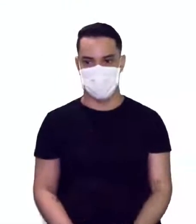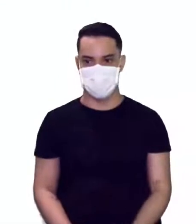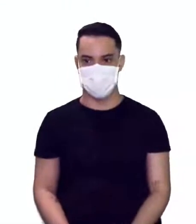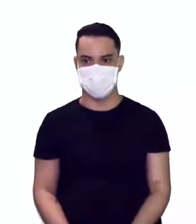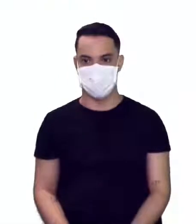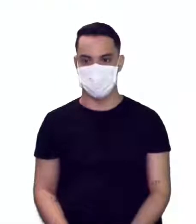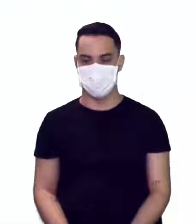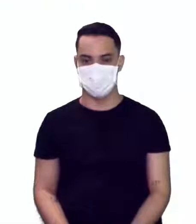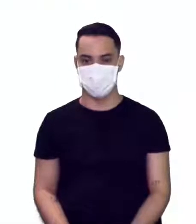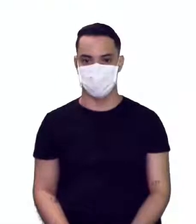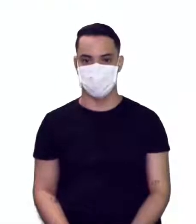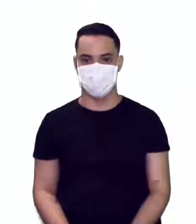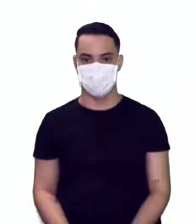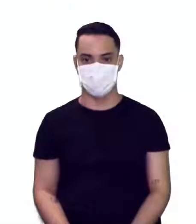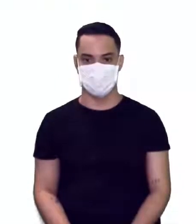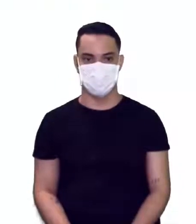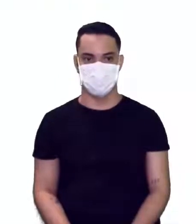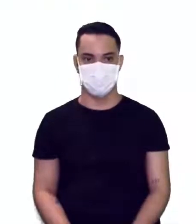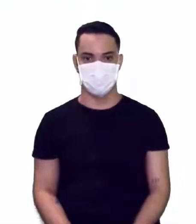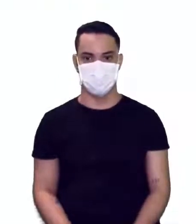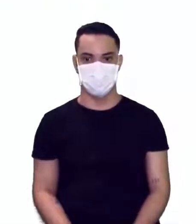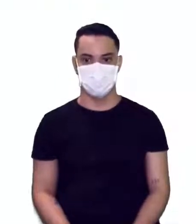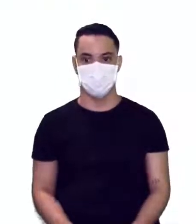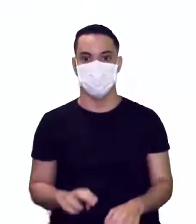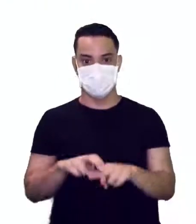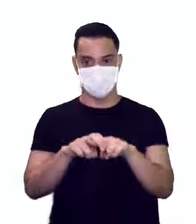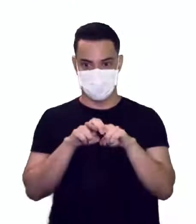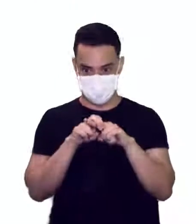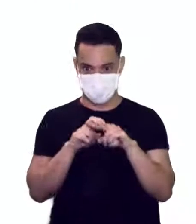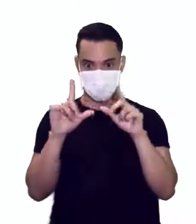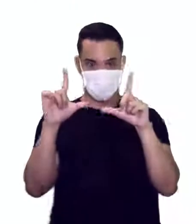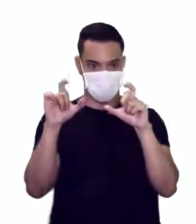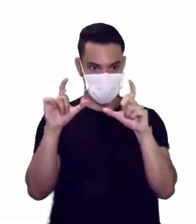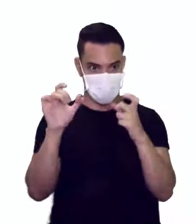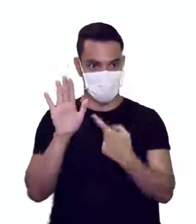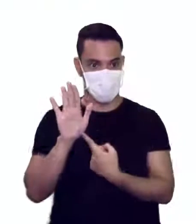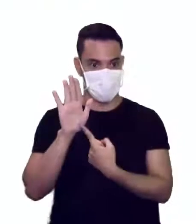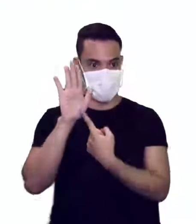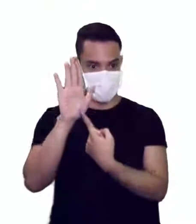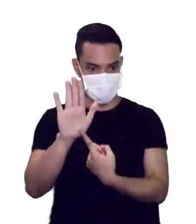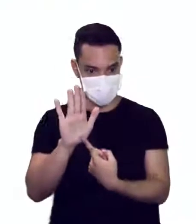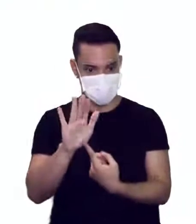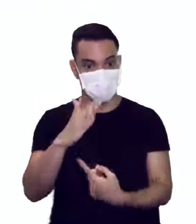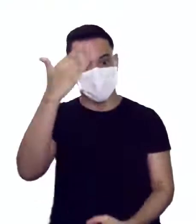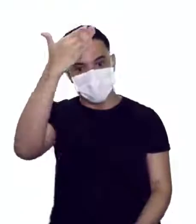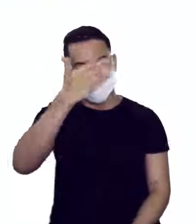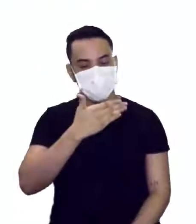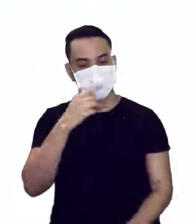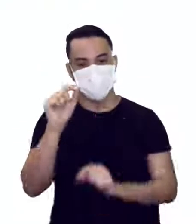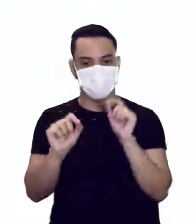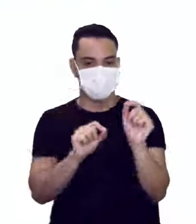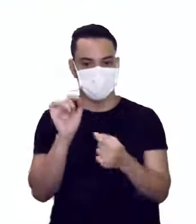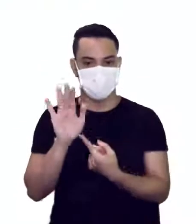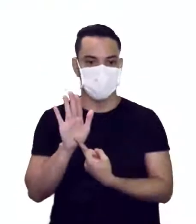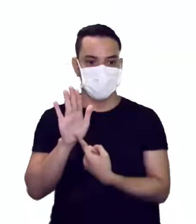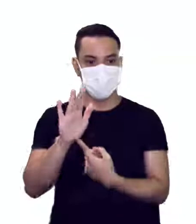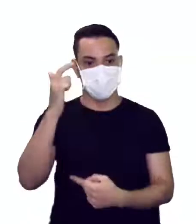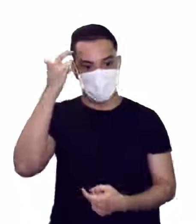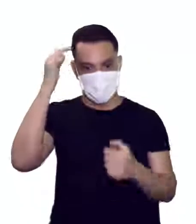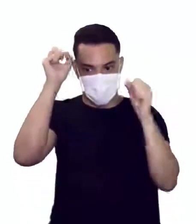ok? Então, aqui, como vocês podem ver, a figura ao lado mostra isso. Prova disto é que observar que seu cabelo